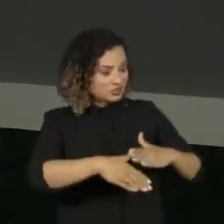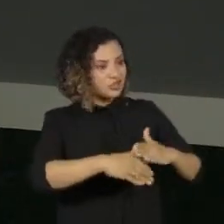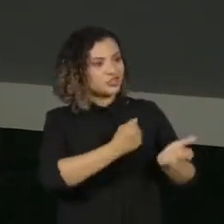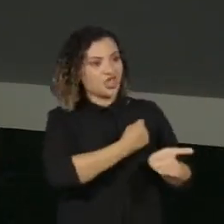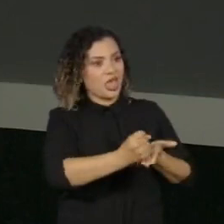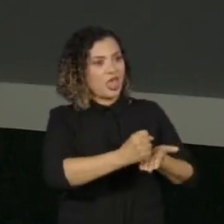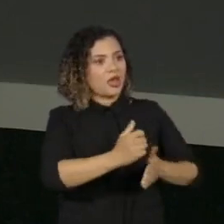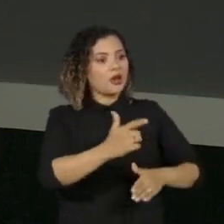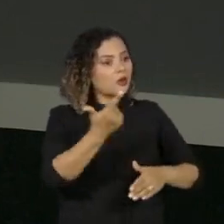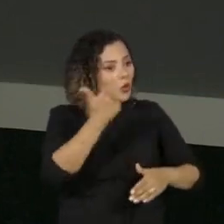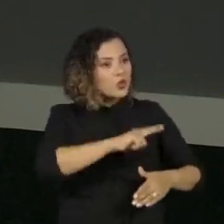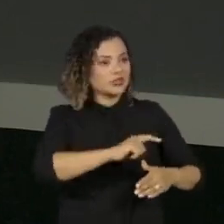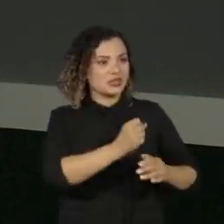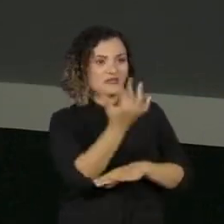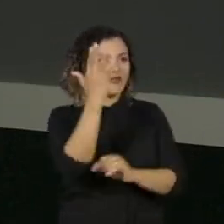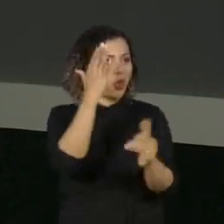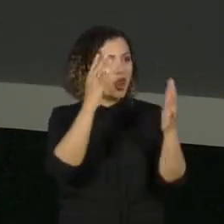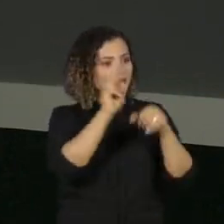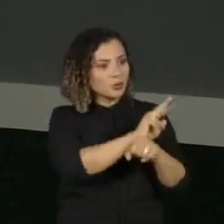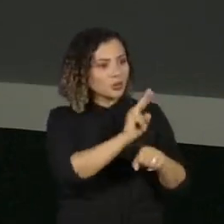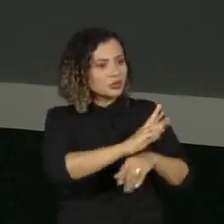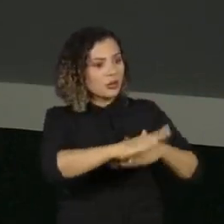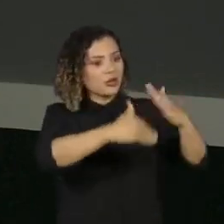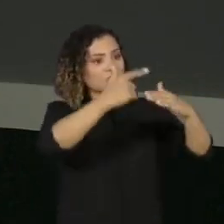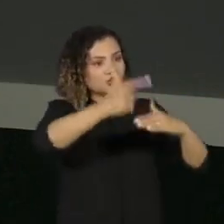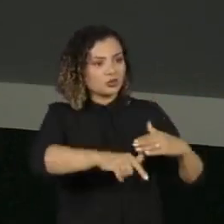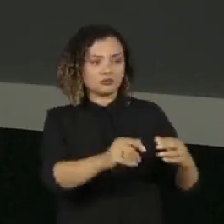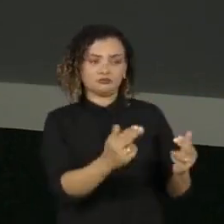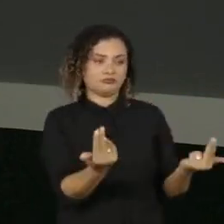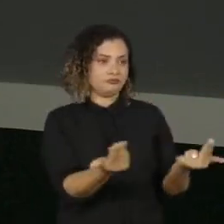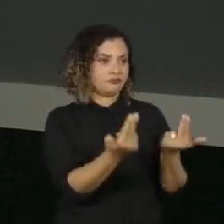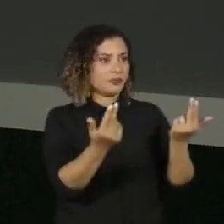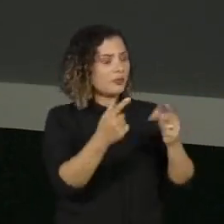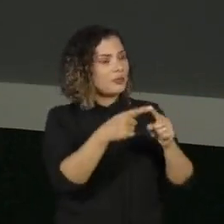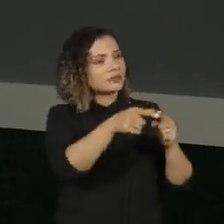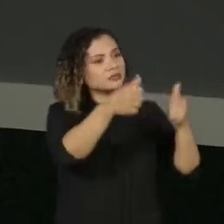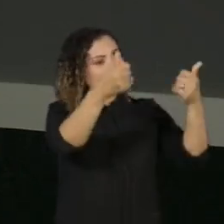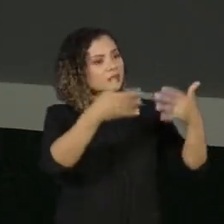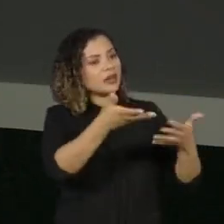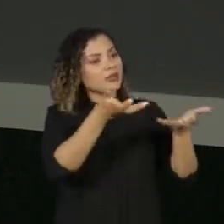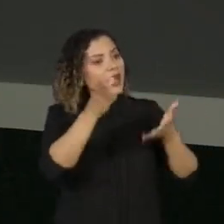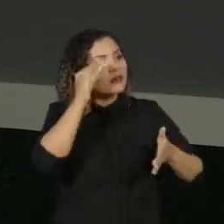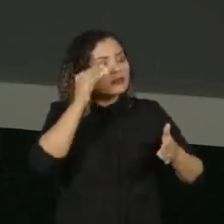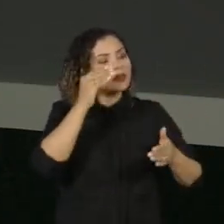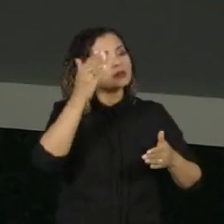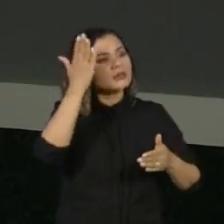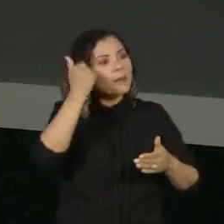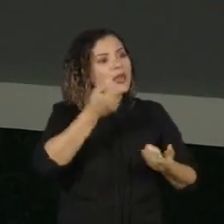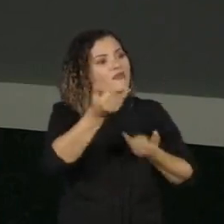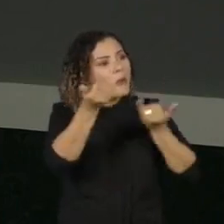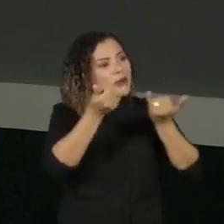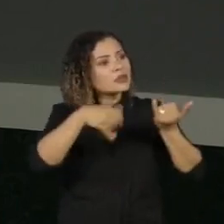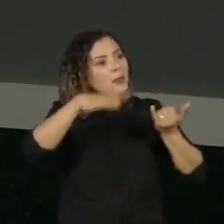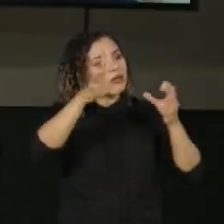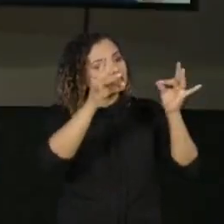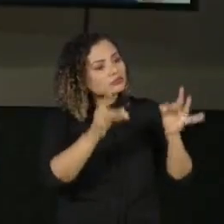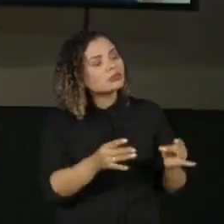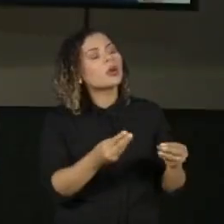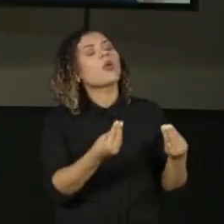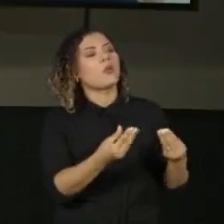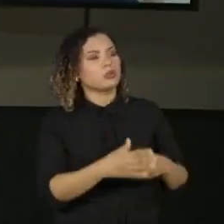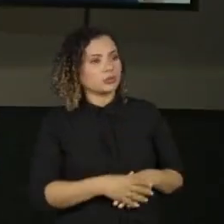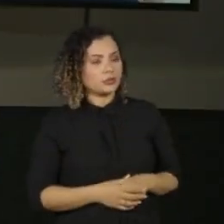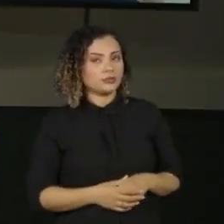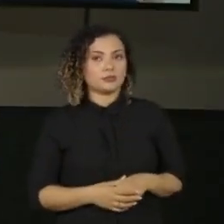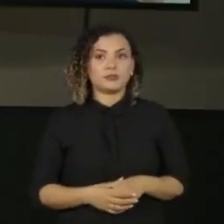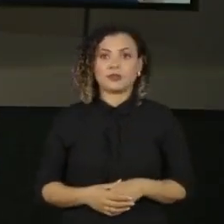impossibilidade, né, de se restaurar, de se preservar aquilo que temos. O que você diria para o brasileiro que quer entender mais sobre a Amazônia? Em